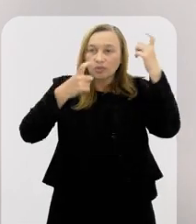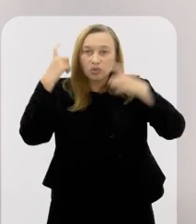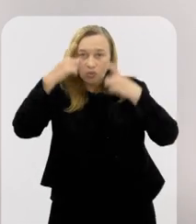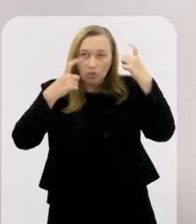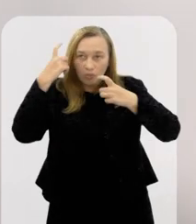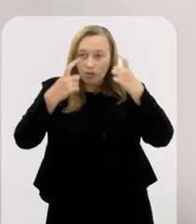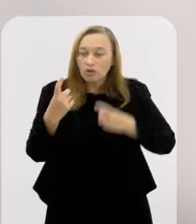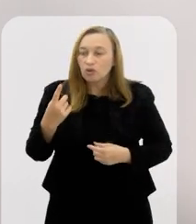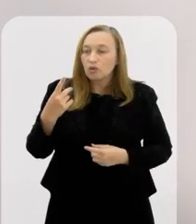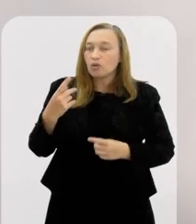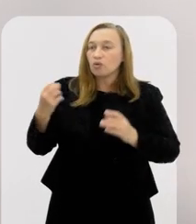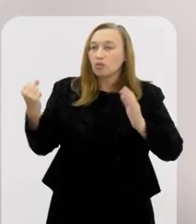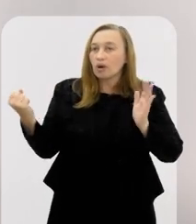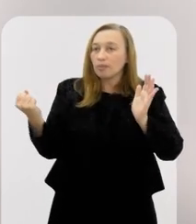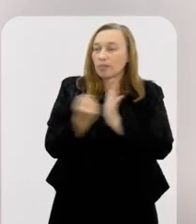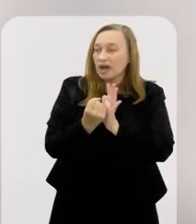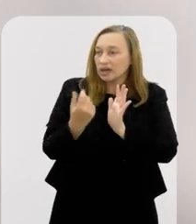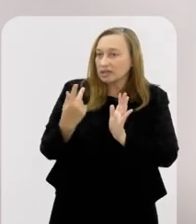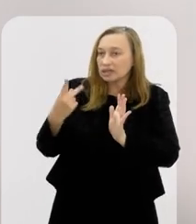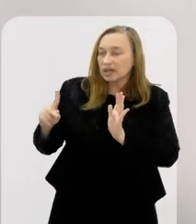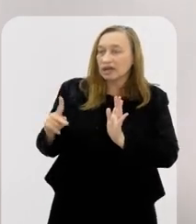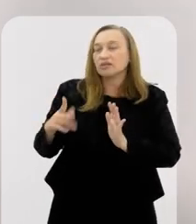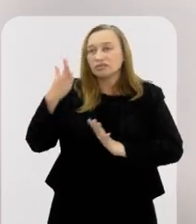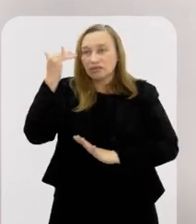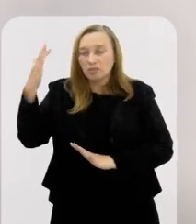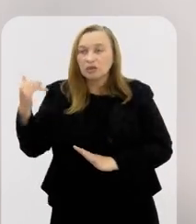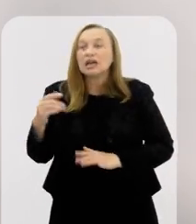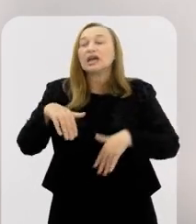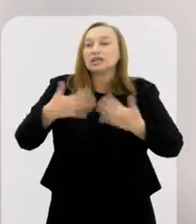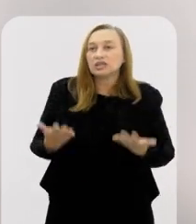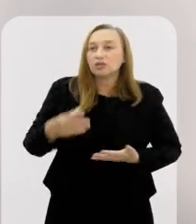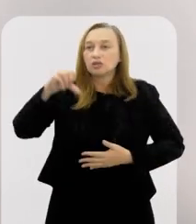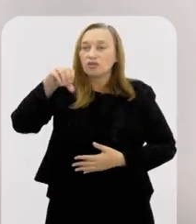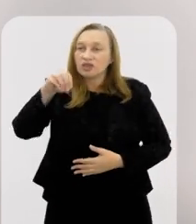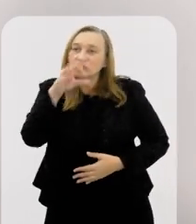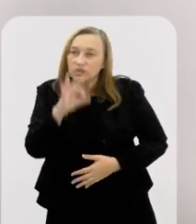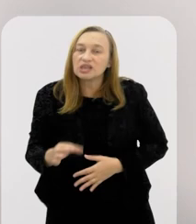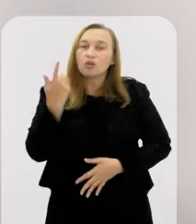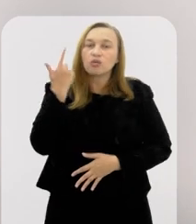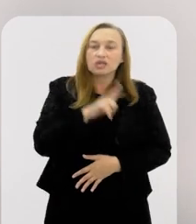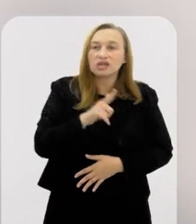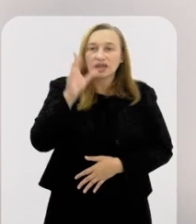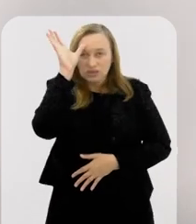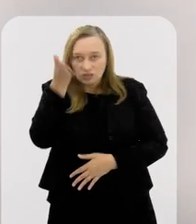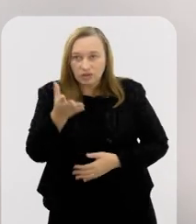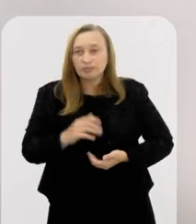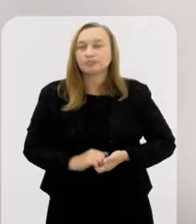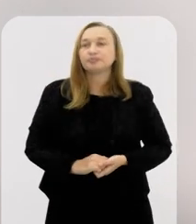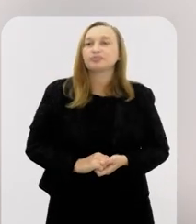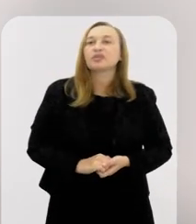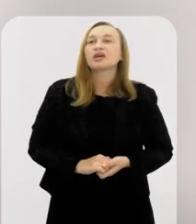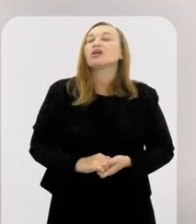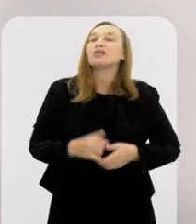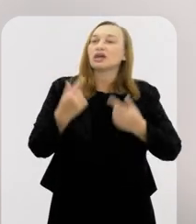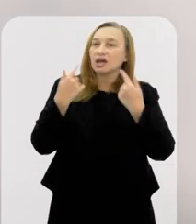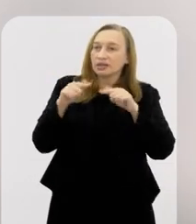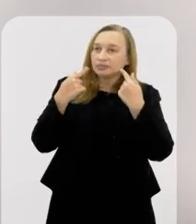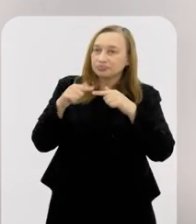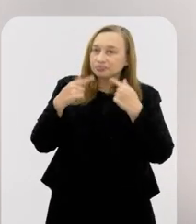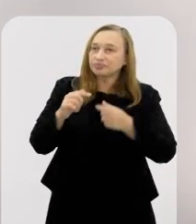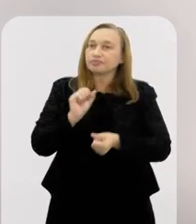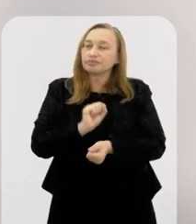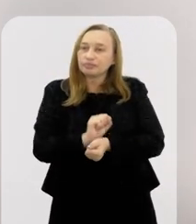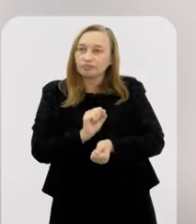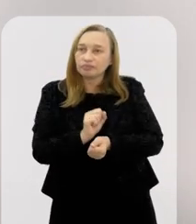com as suas reputações nesses sites então 90% das demandas você consegue resolver dessa forma fazendo a